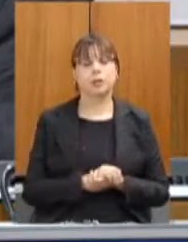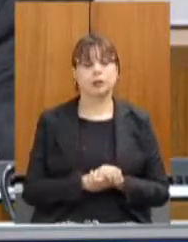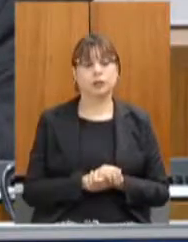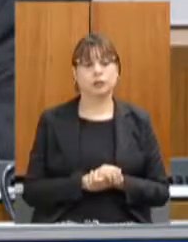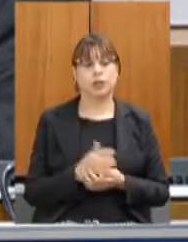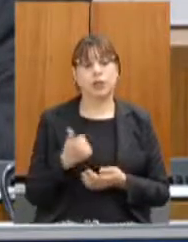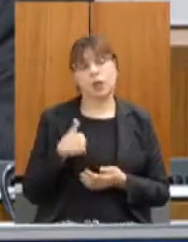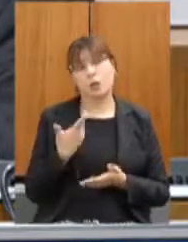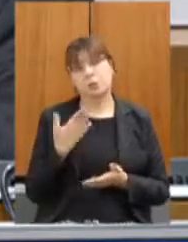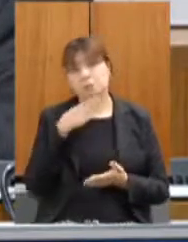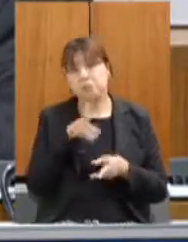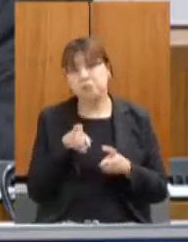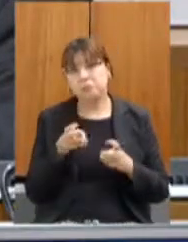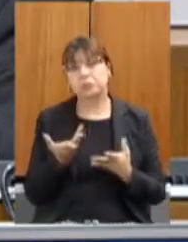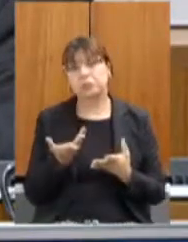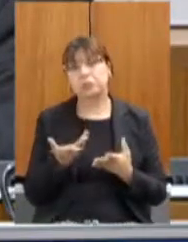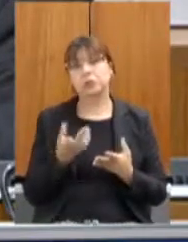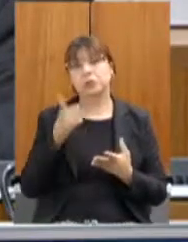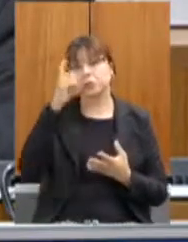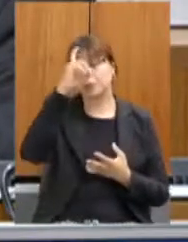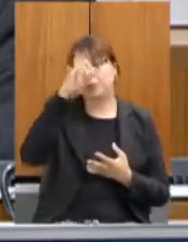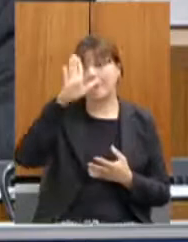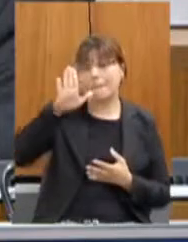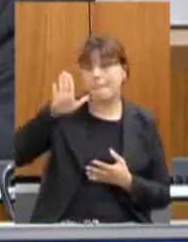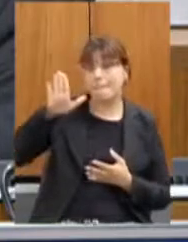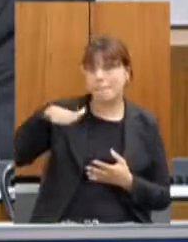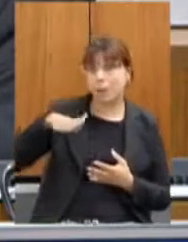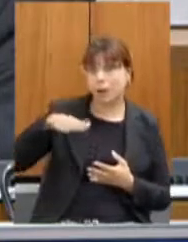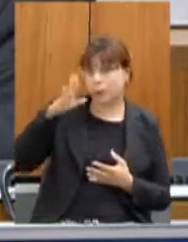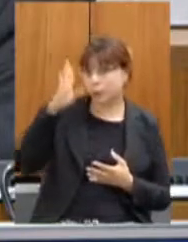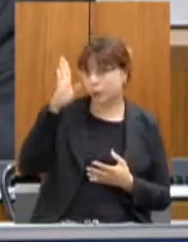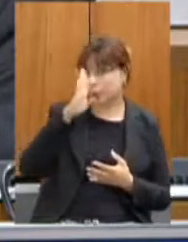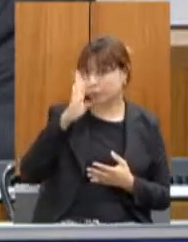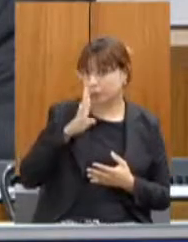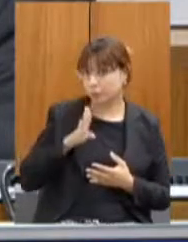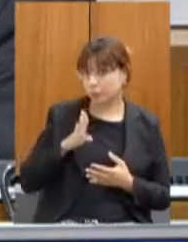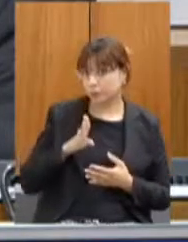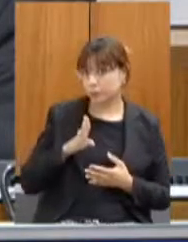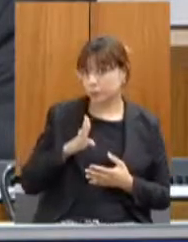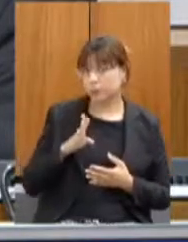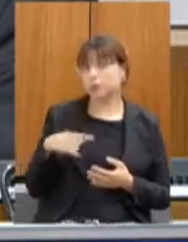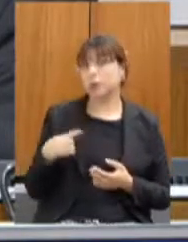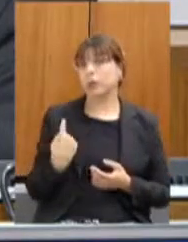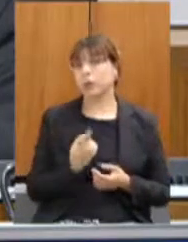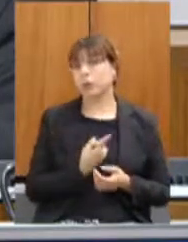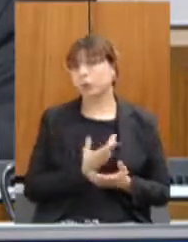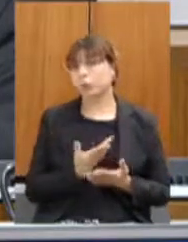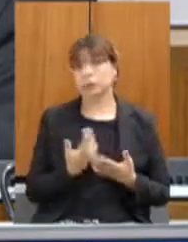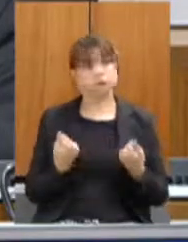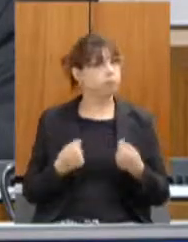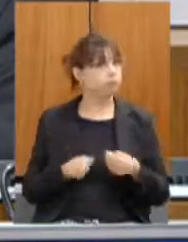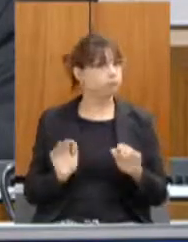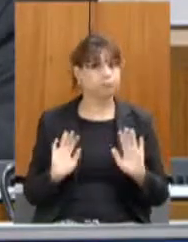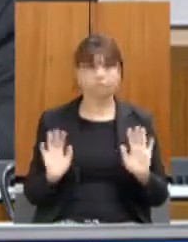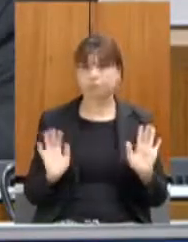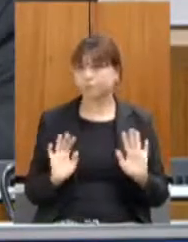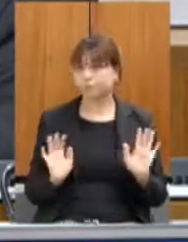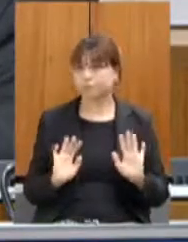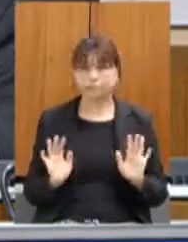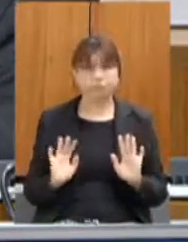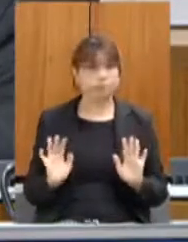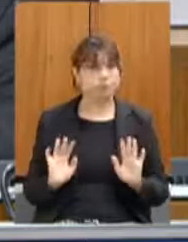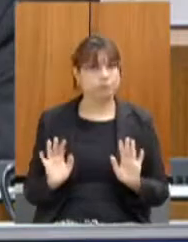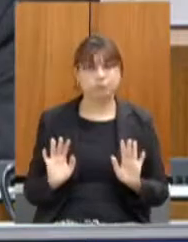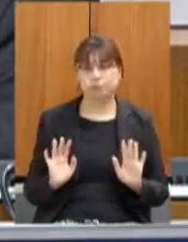revelou foi o hospital mais barato do Brasil que nós felizmente não precisamos mandar